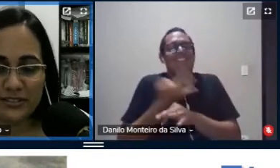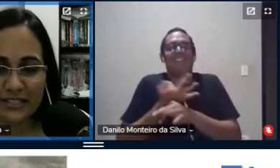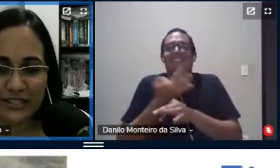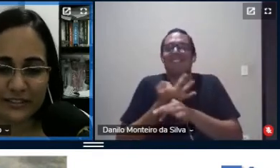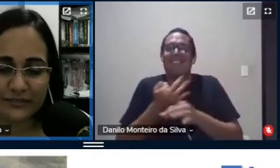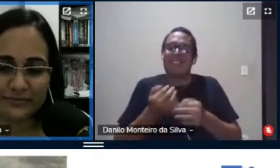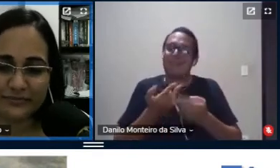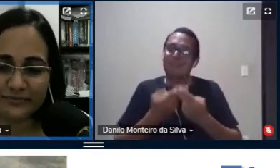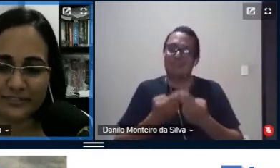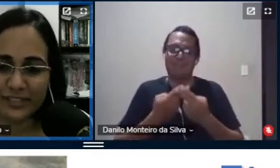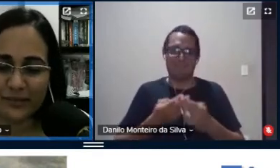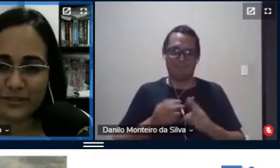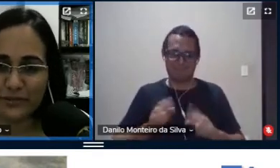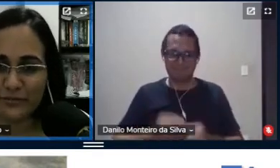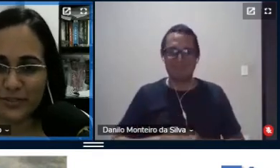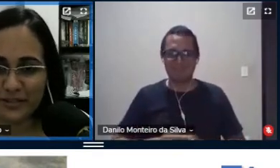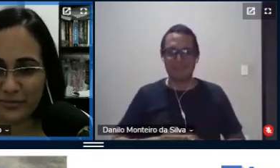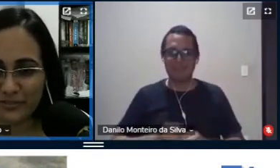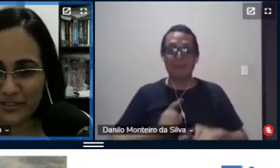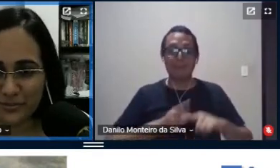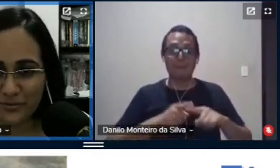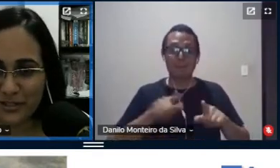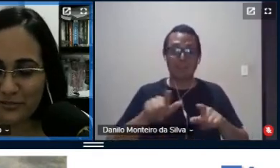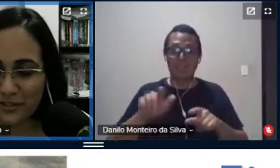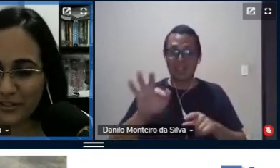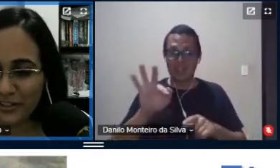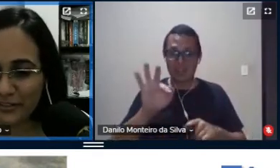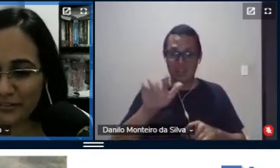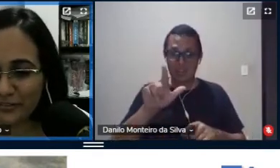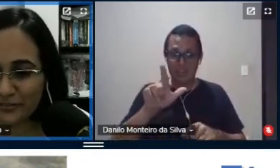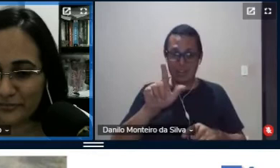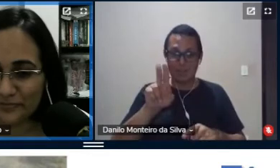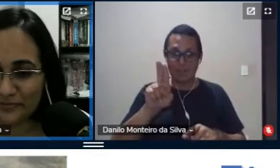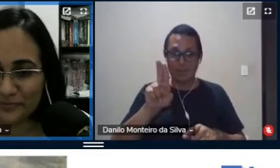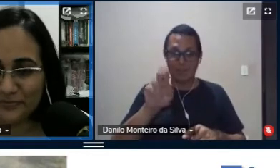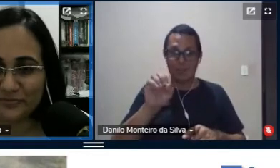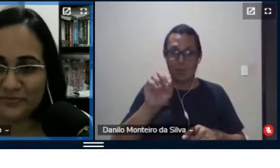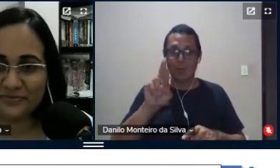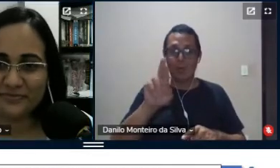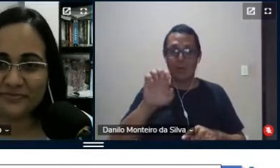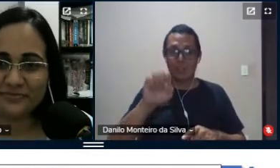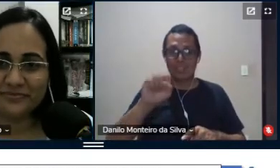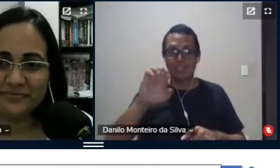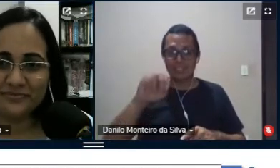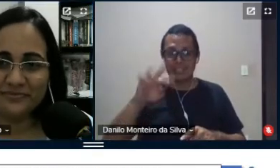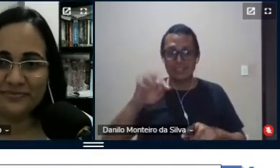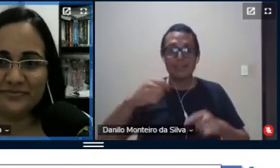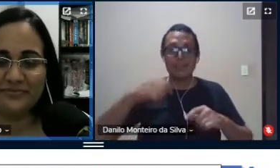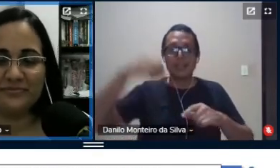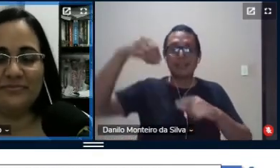precisa de luz negra, tá? Mas eu vou mostrar para vocês como que ele fica legal.